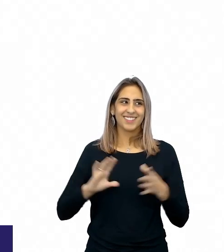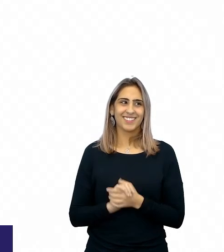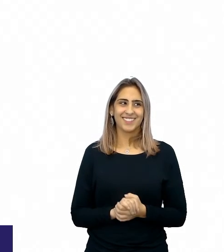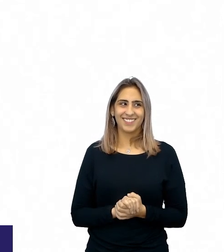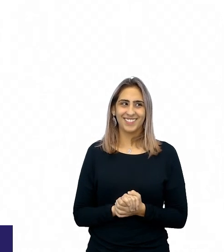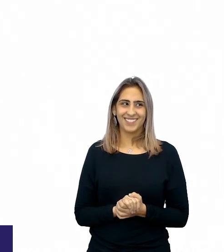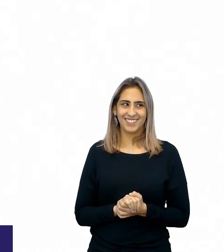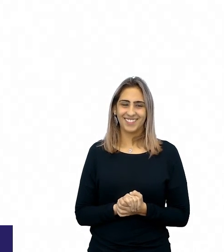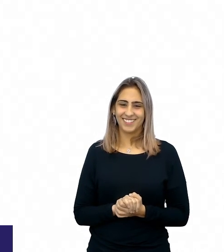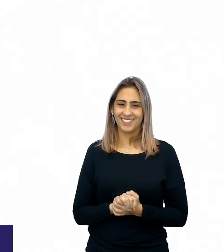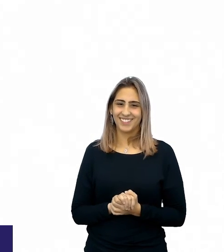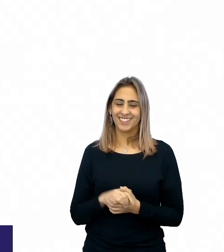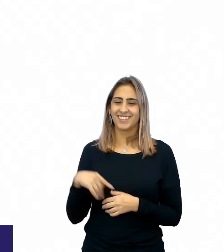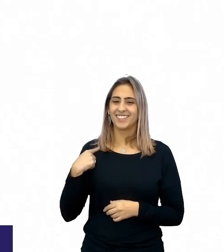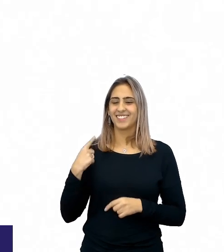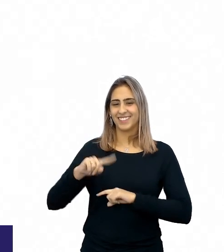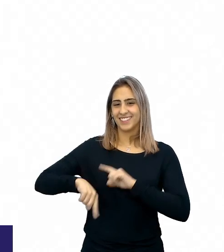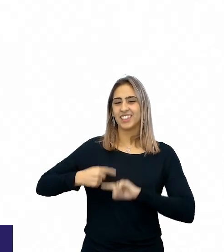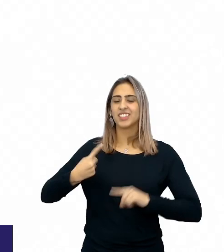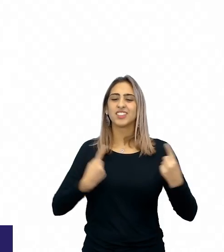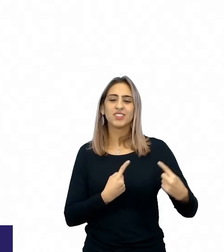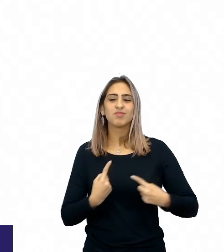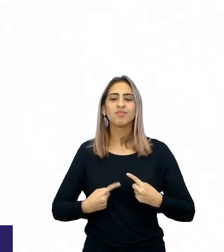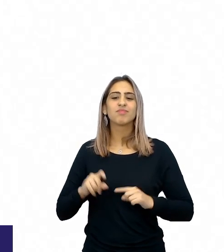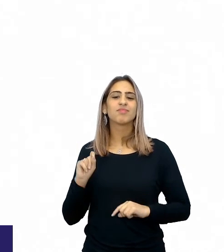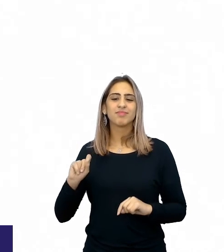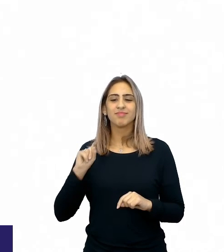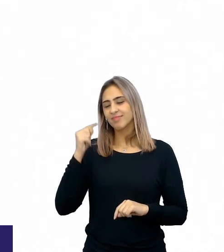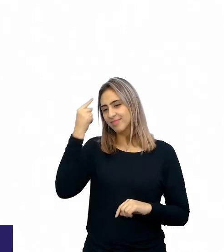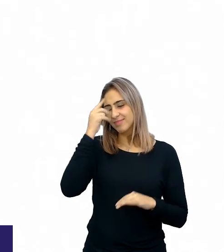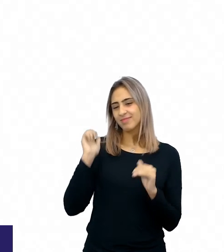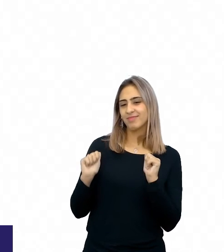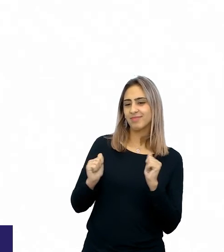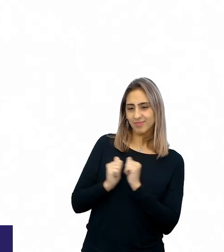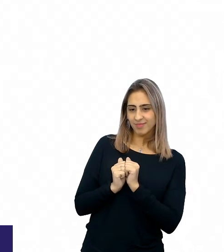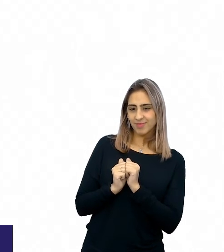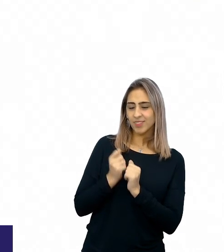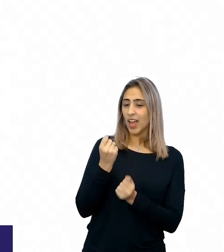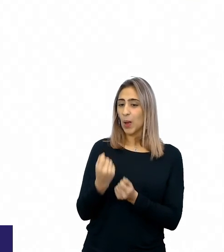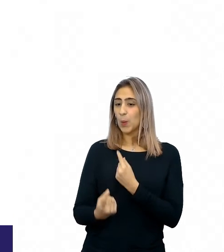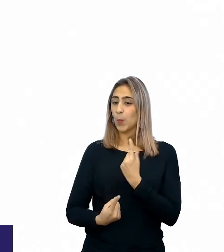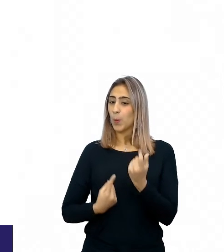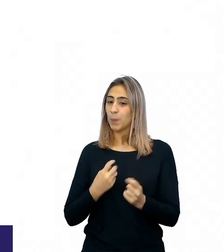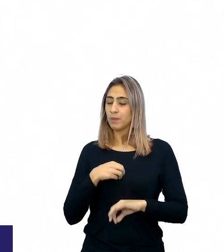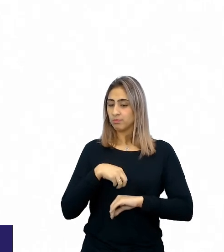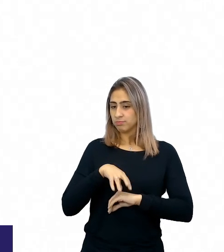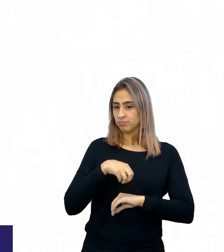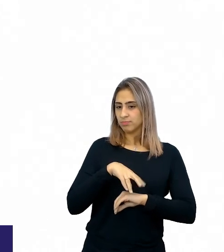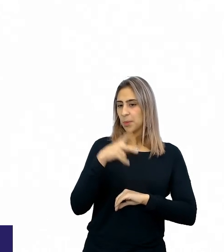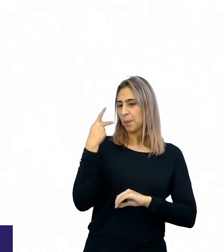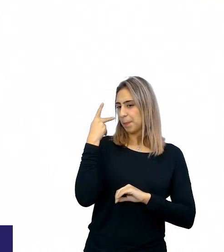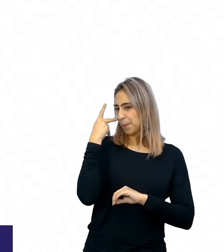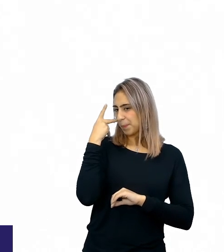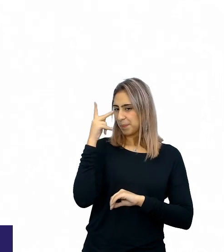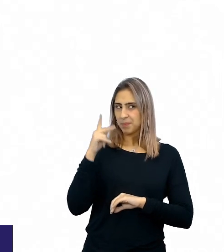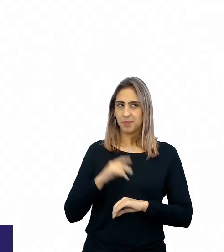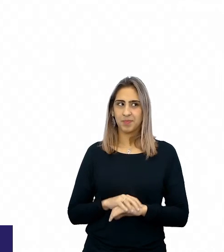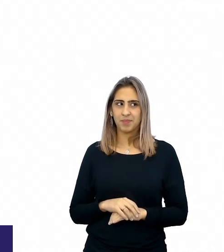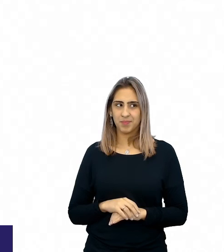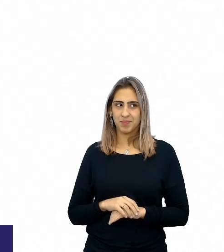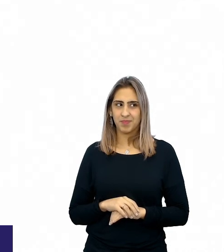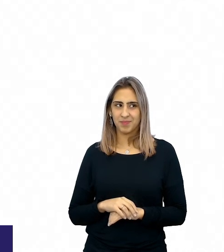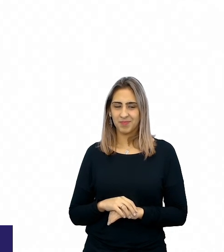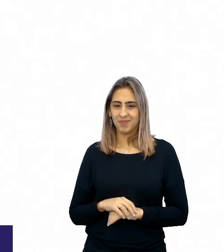fazer isso. Nossa próxima discussão será, então, pensarmos juntos algumas sugestões para o desdobramento